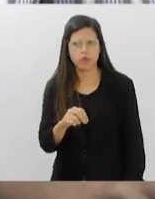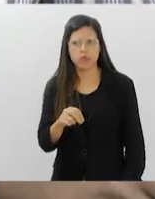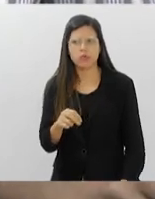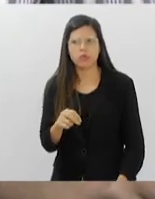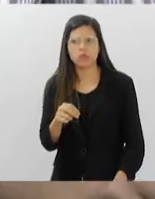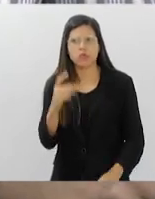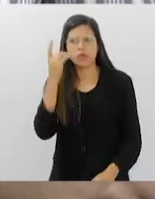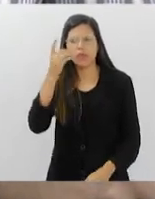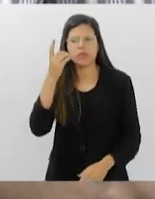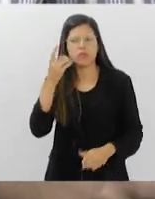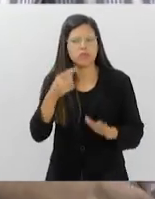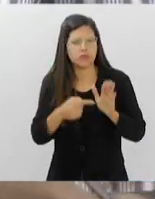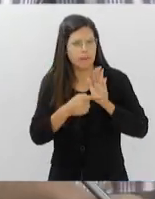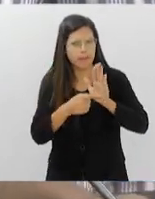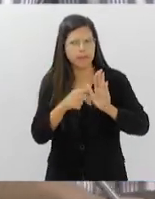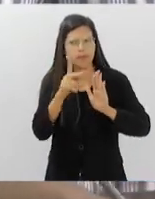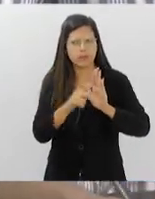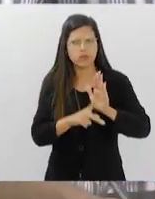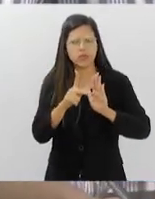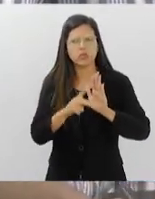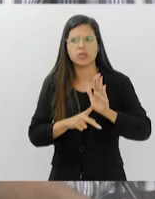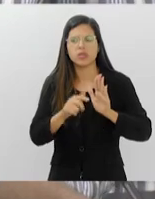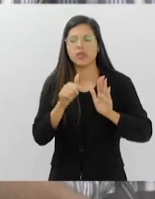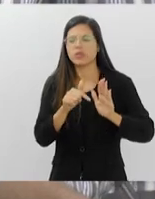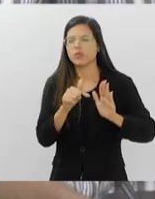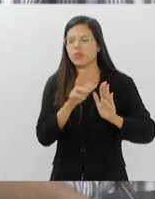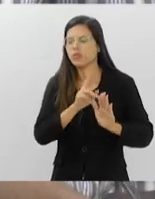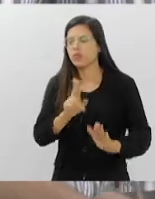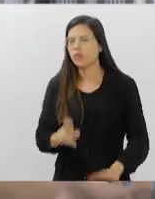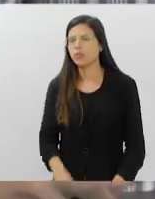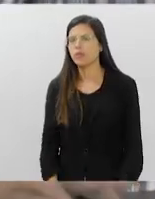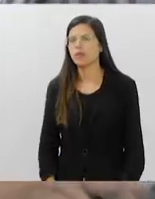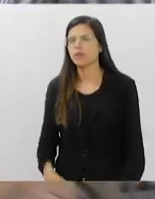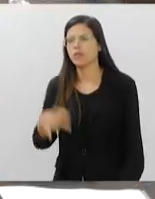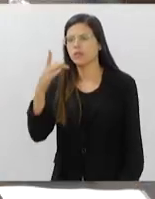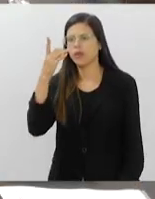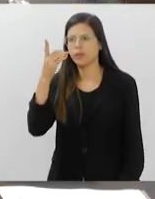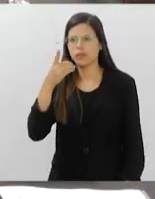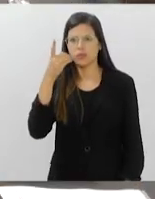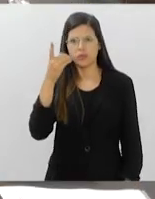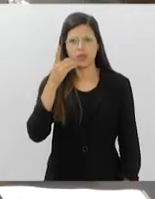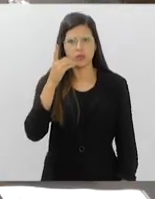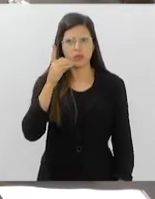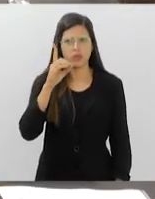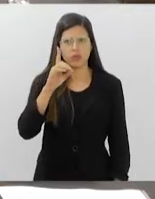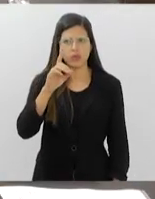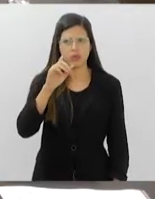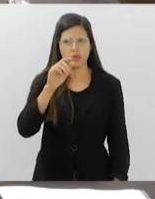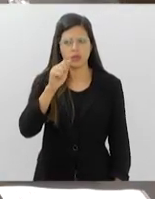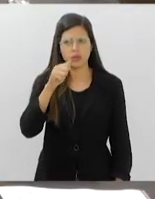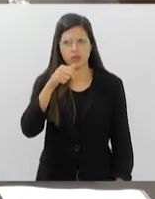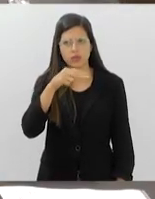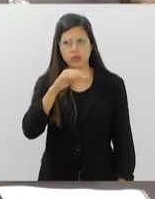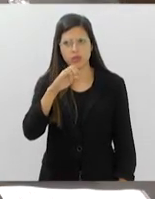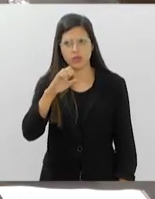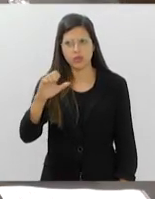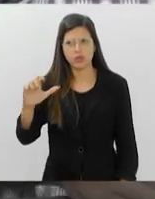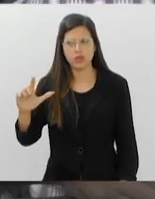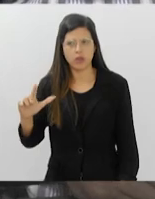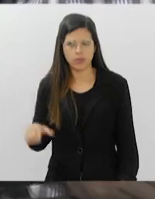até elogiamos, ia ter uma audiência pública? Foi o deputado Daniel Librelon. Daniel Librelon.